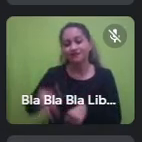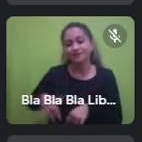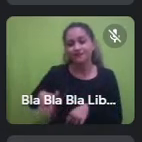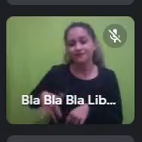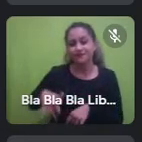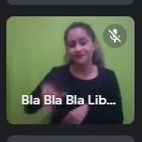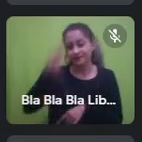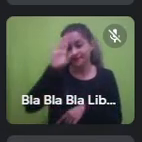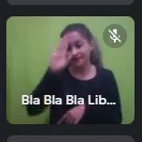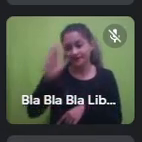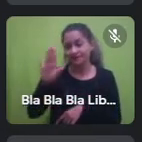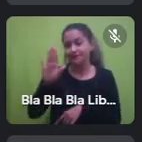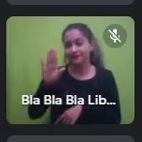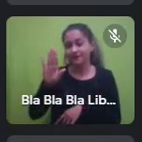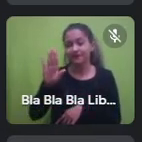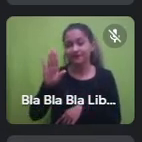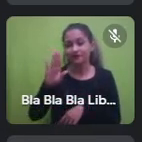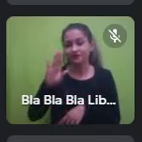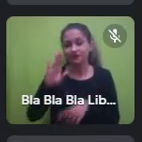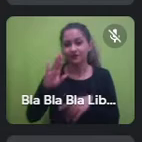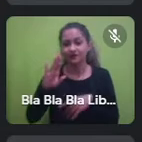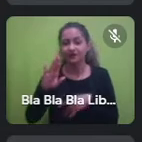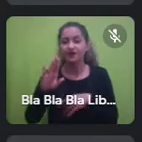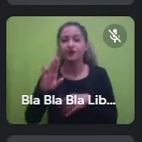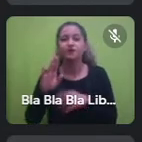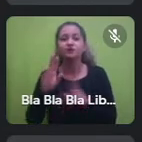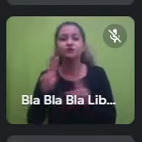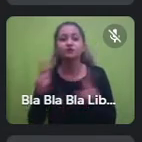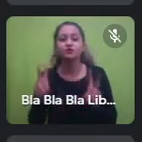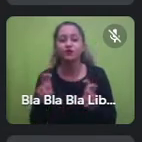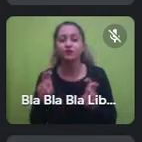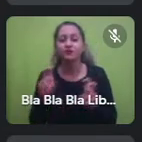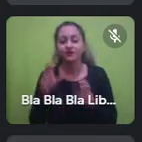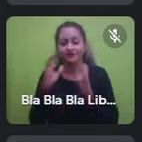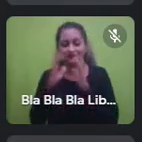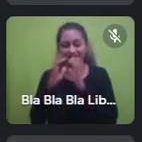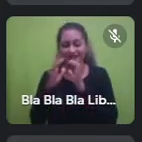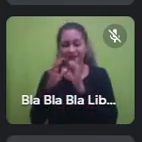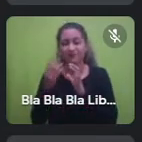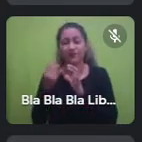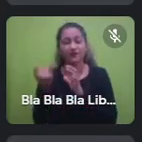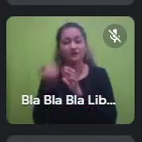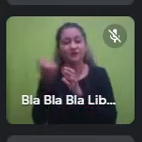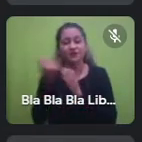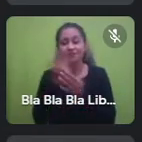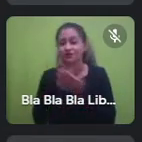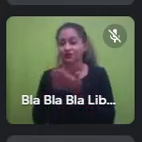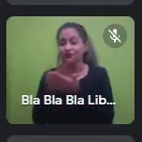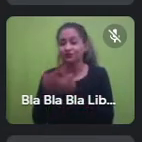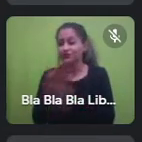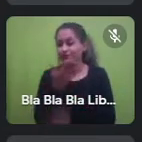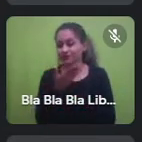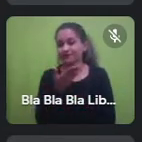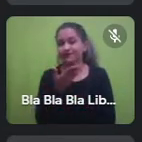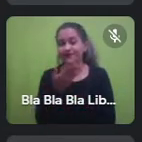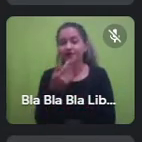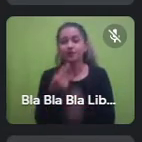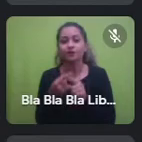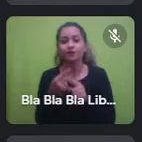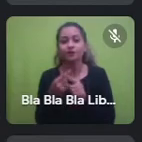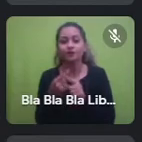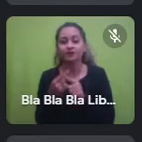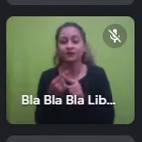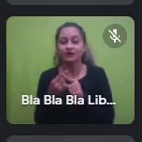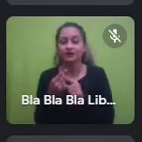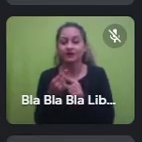agora, daqui a pouco, né? Mas em relação ao encéfalo, é muito importante esse estudo, pessoal, porque